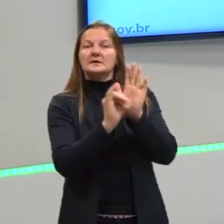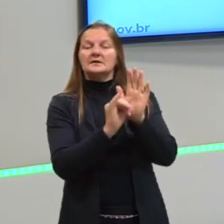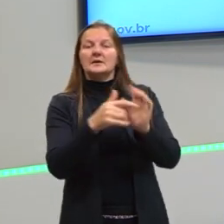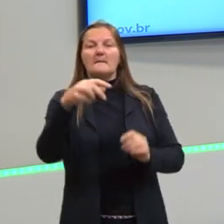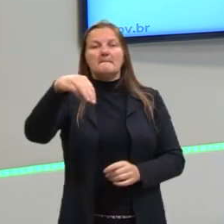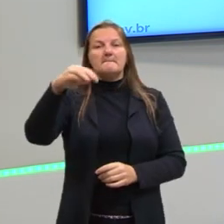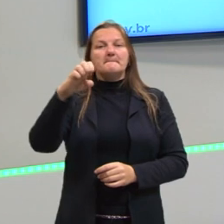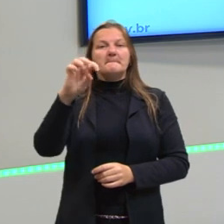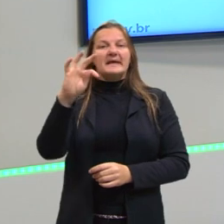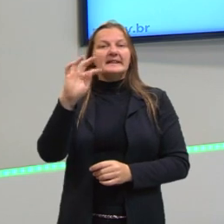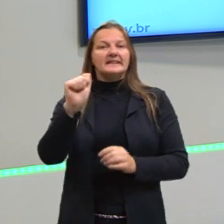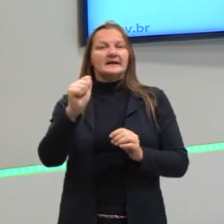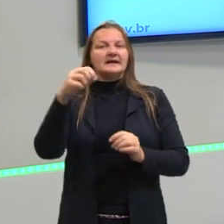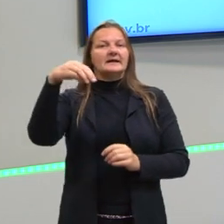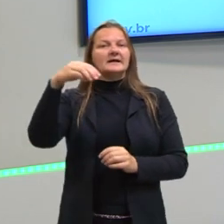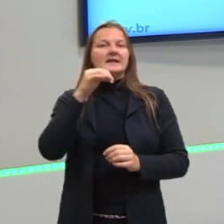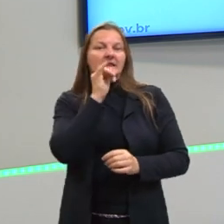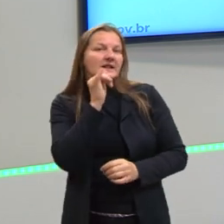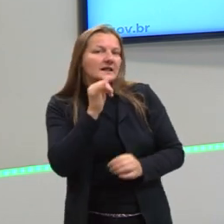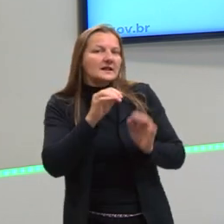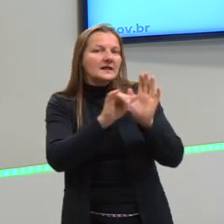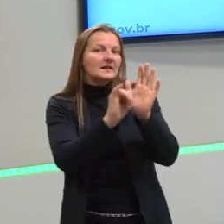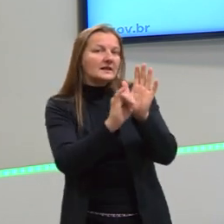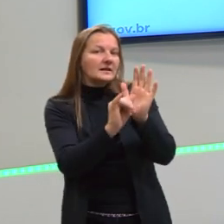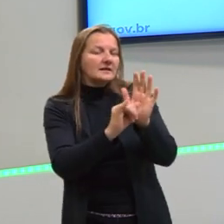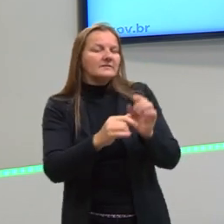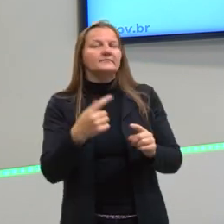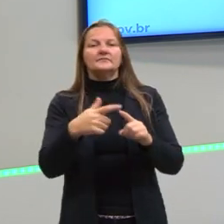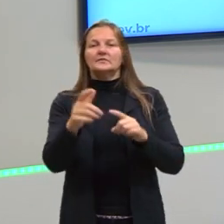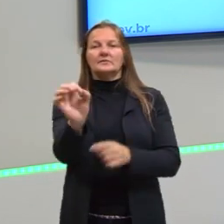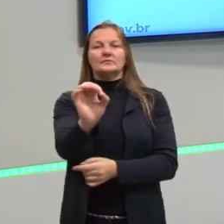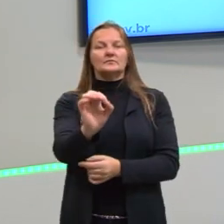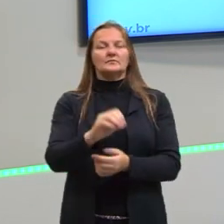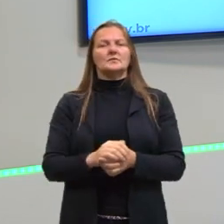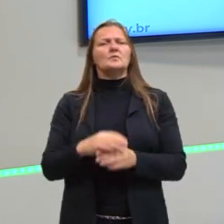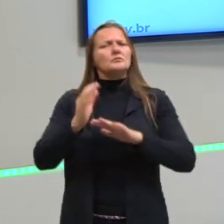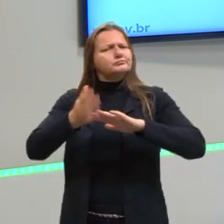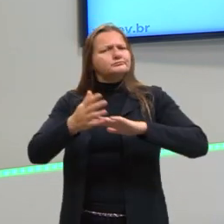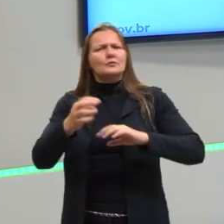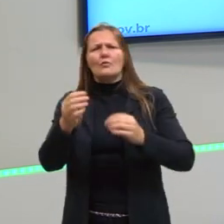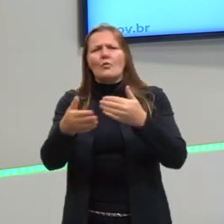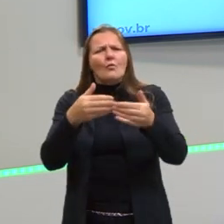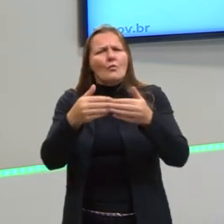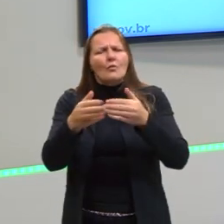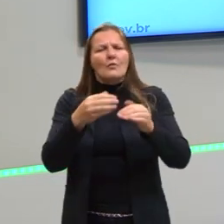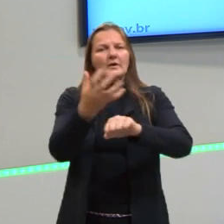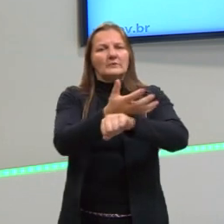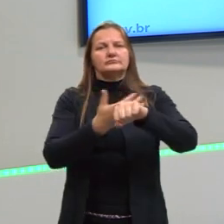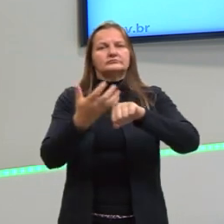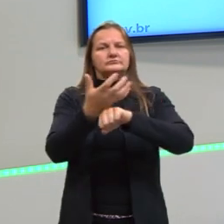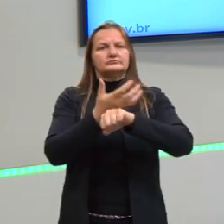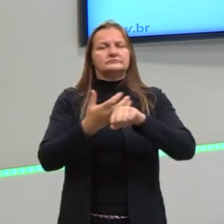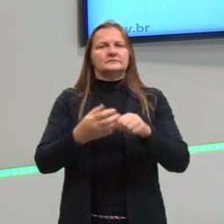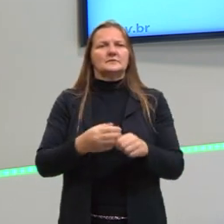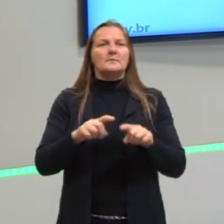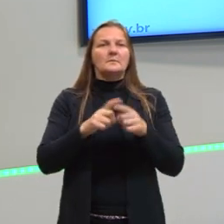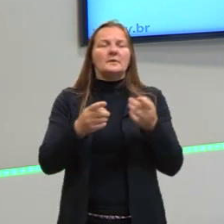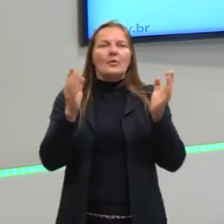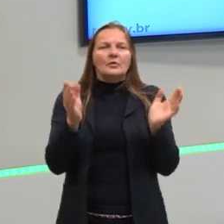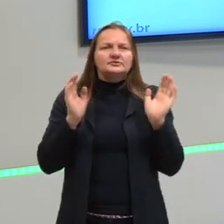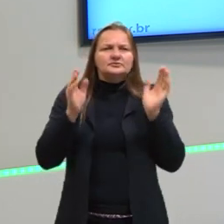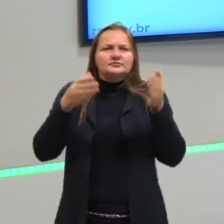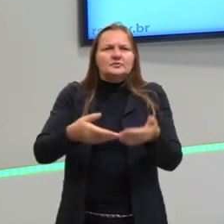Então vão surgir possibilidades na contemporaneidade isso vale para qualquer componente curricular Mas nós vamos